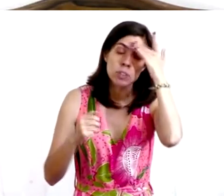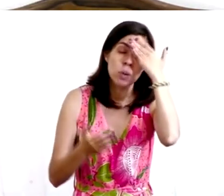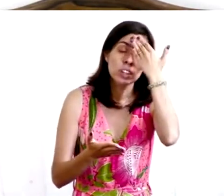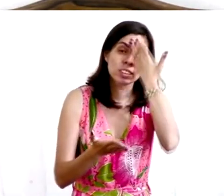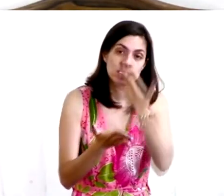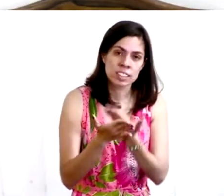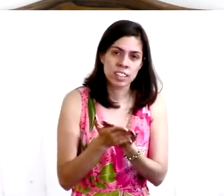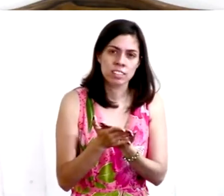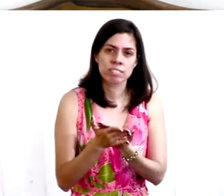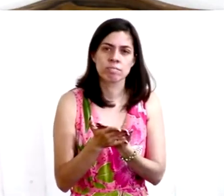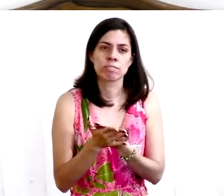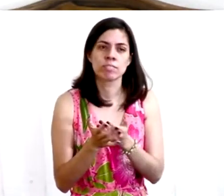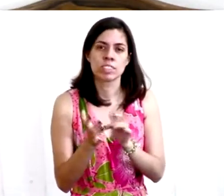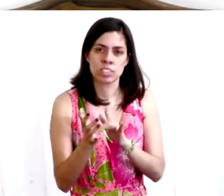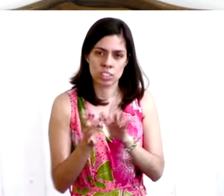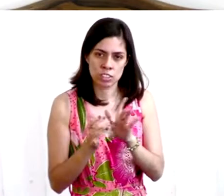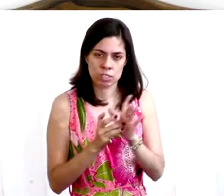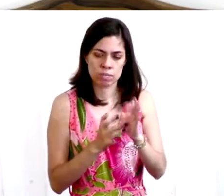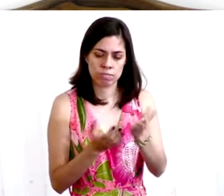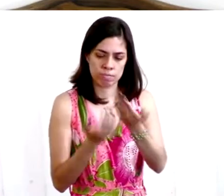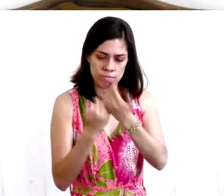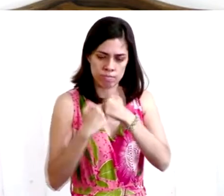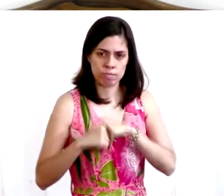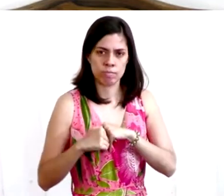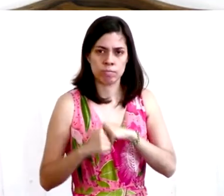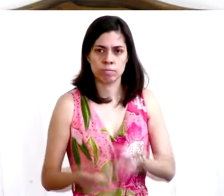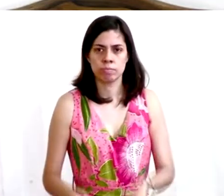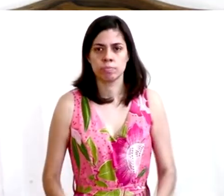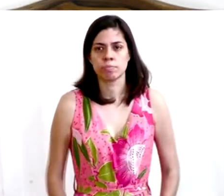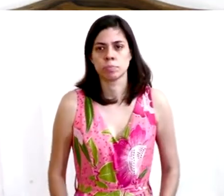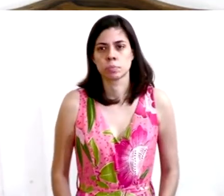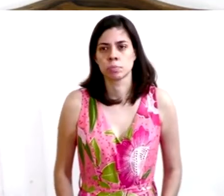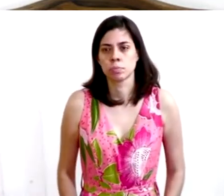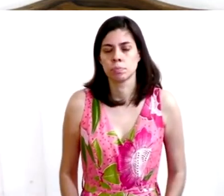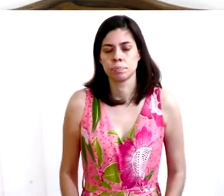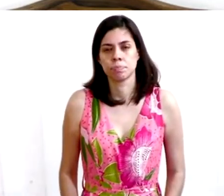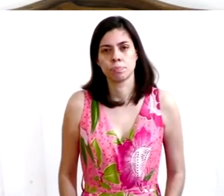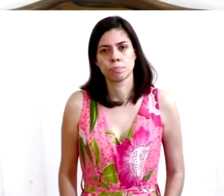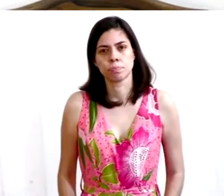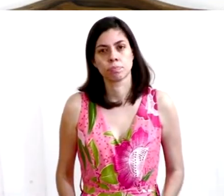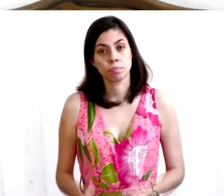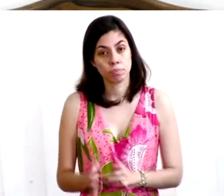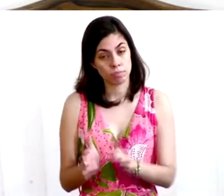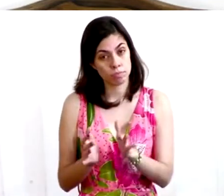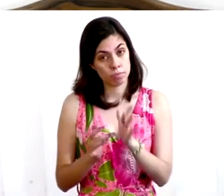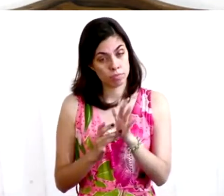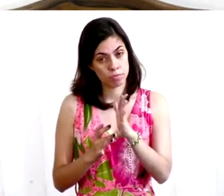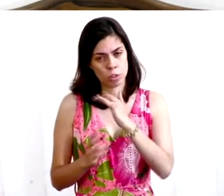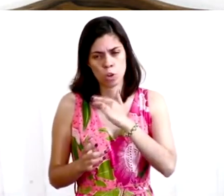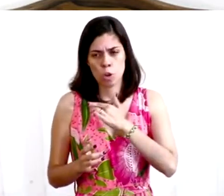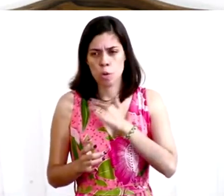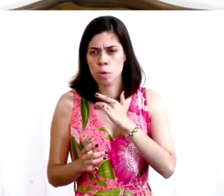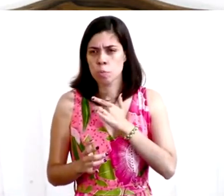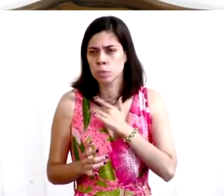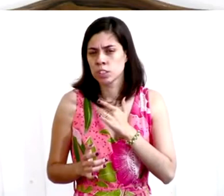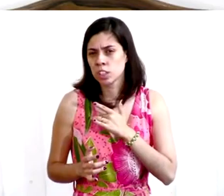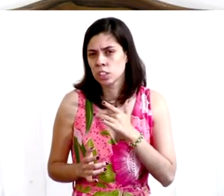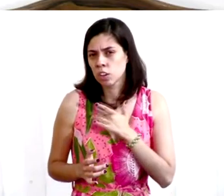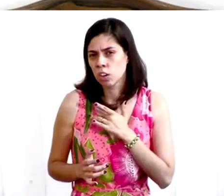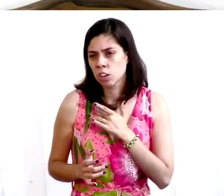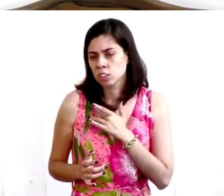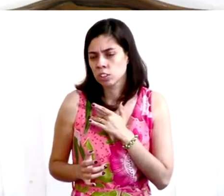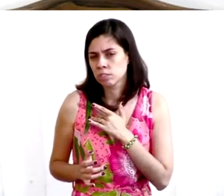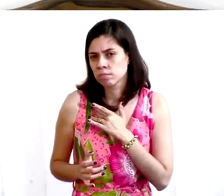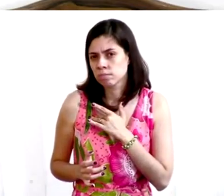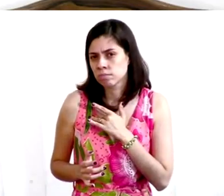um coração que acha que pode viver de maneira solitária e dentro da sua